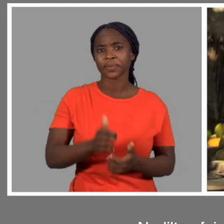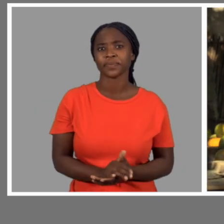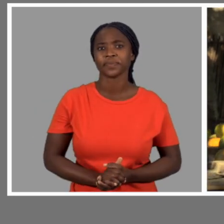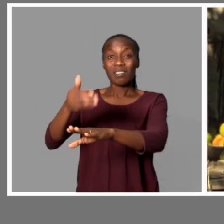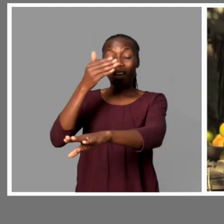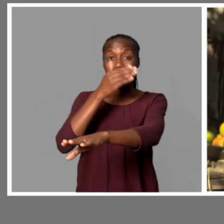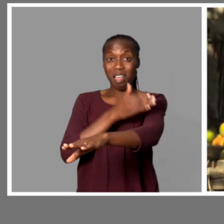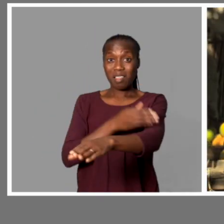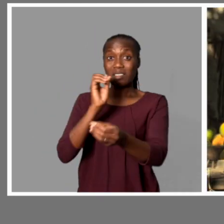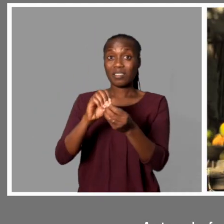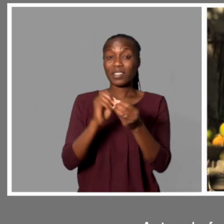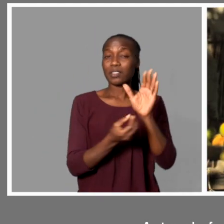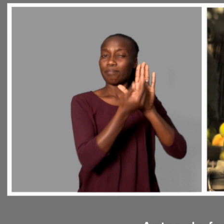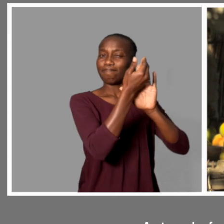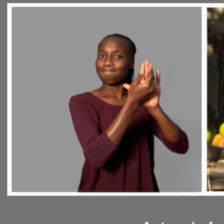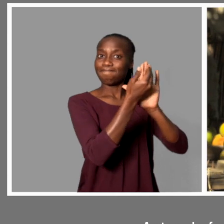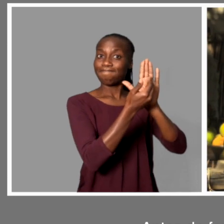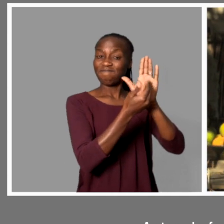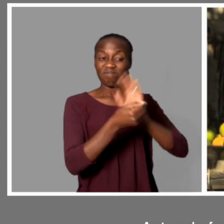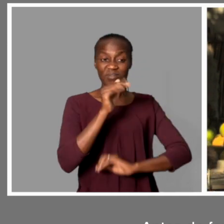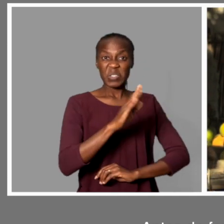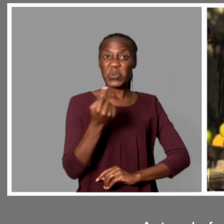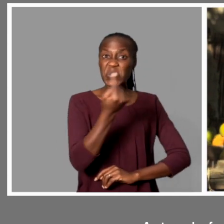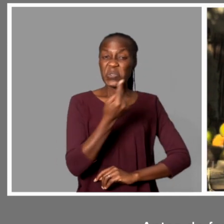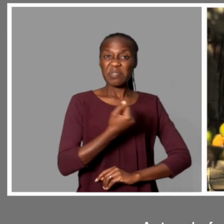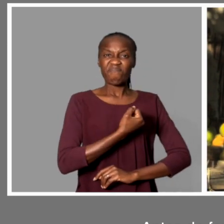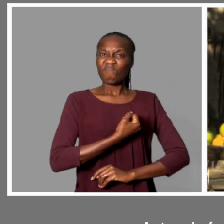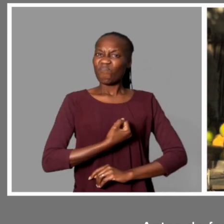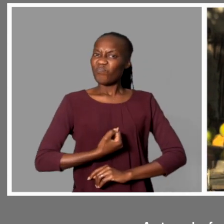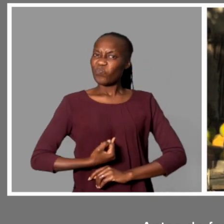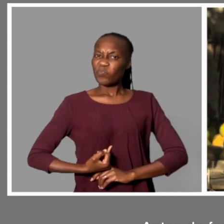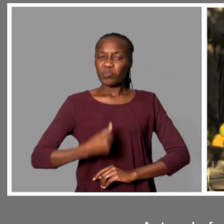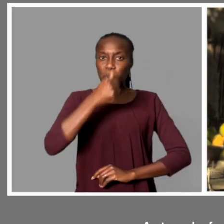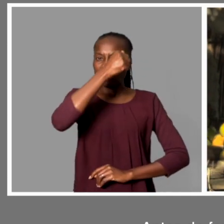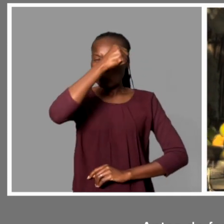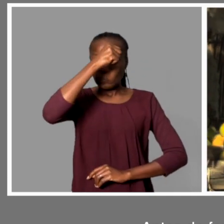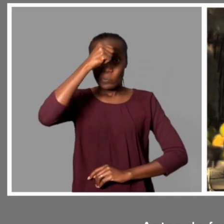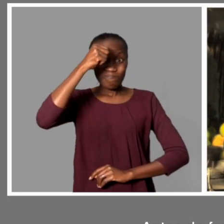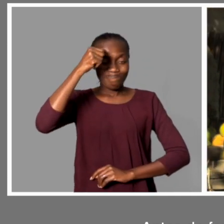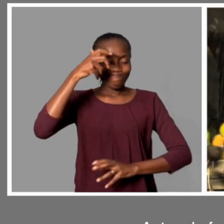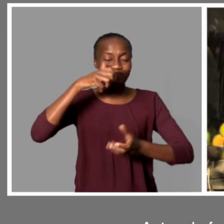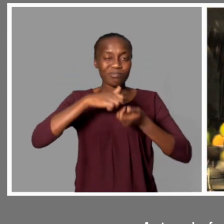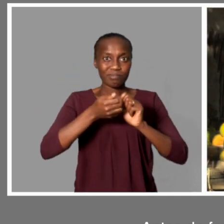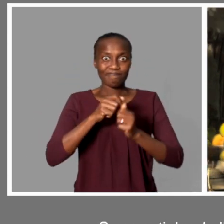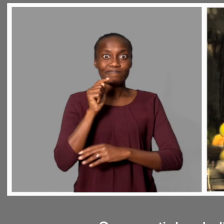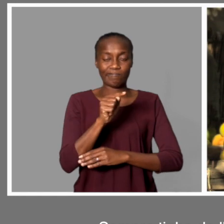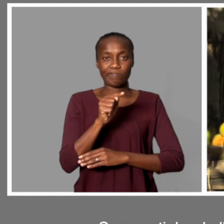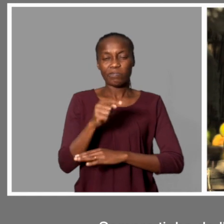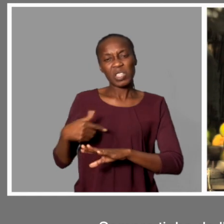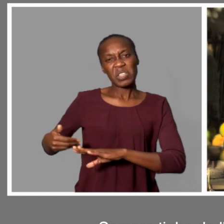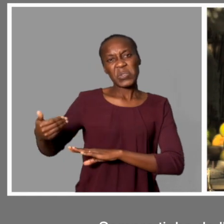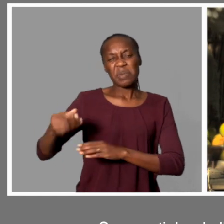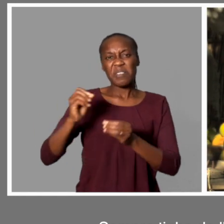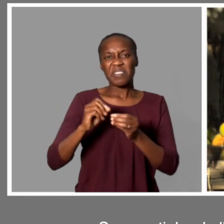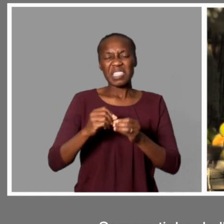Antes de fazer cirurgia, ele para fazer necessidades maiores, era um problema. Então, eu